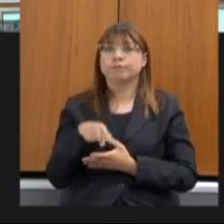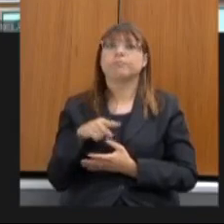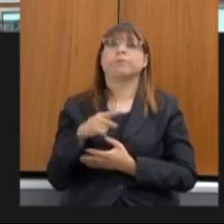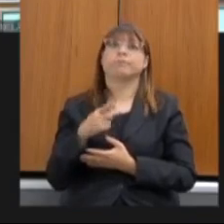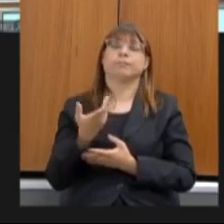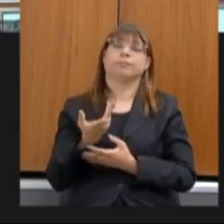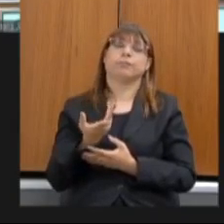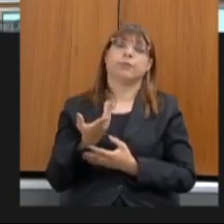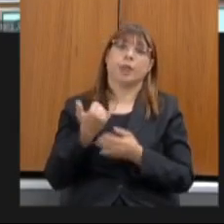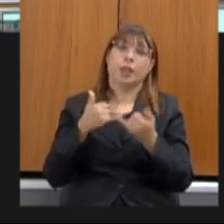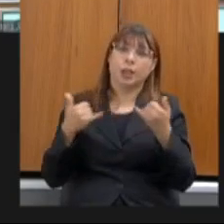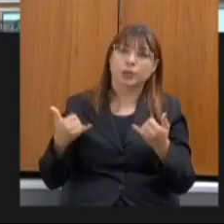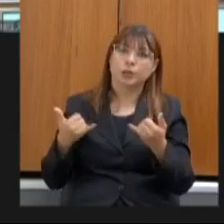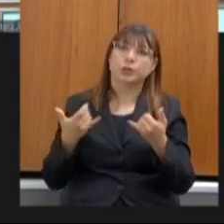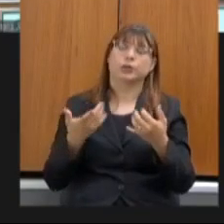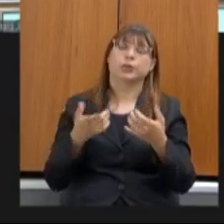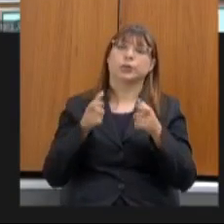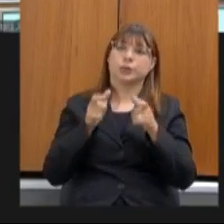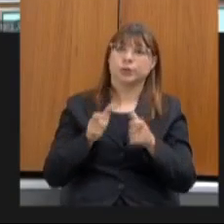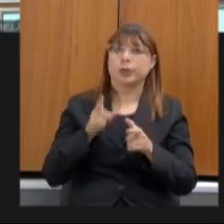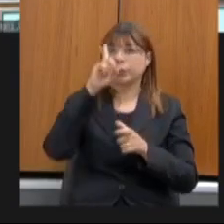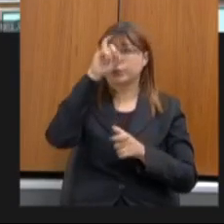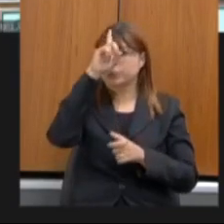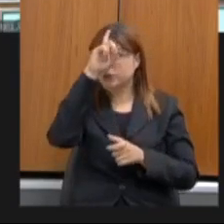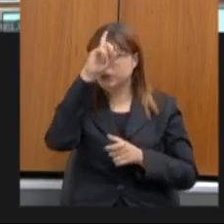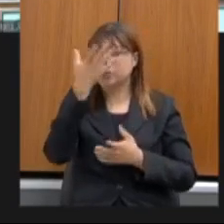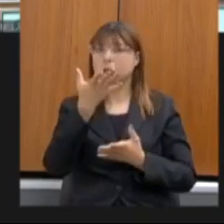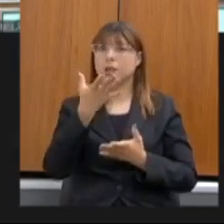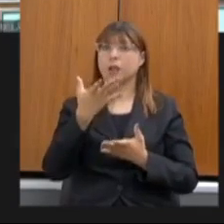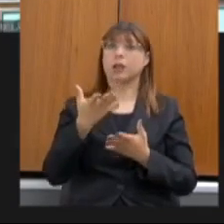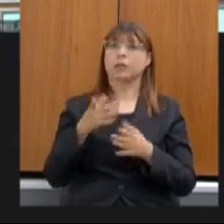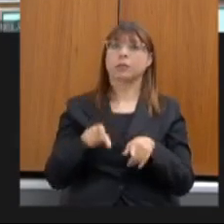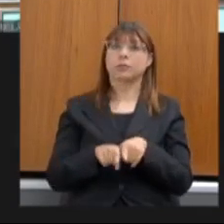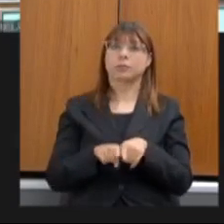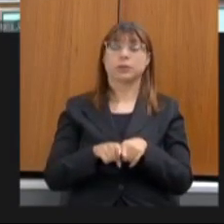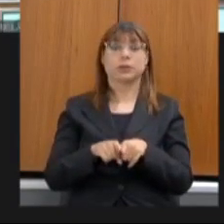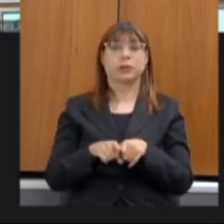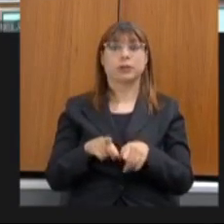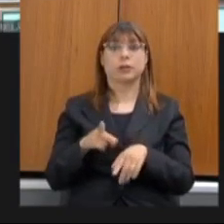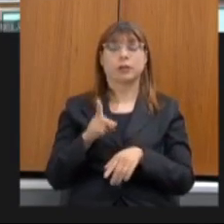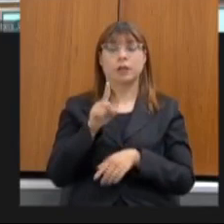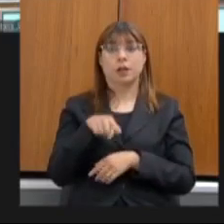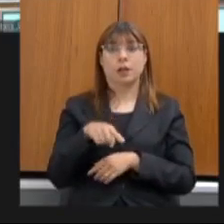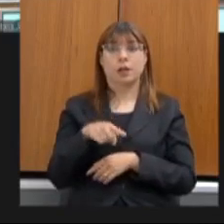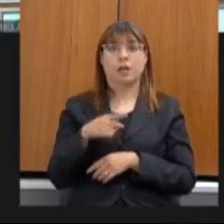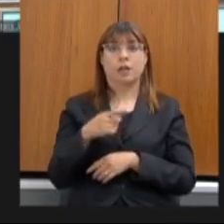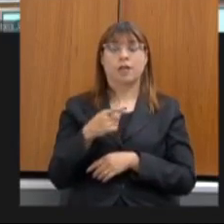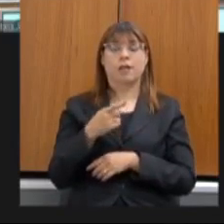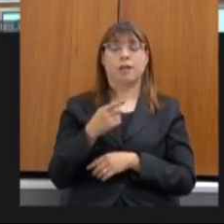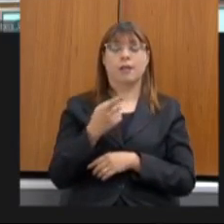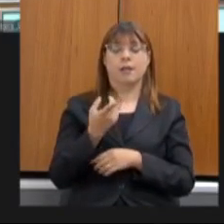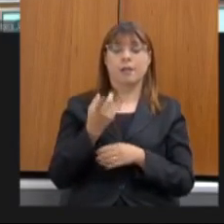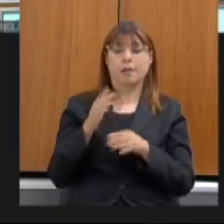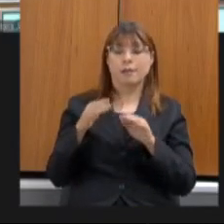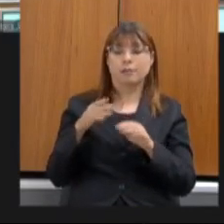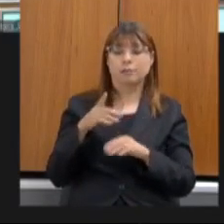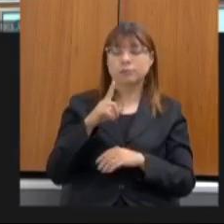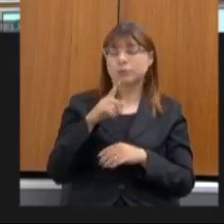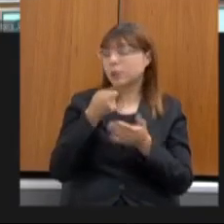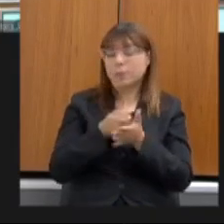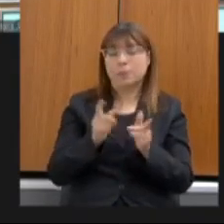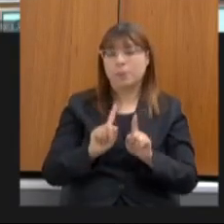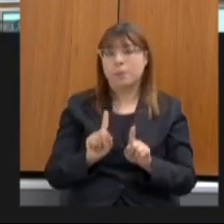hospitais filantrópicos unidades de pronto-atendimento isenção da tarifa de consumo tarifa social né